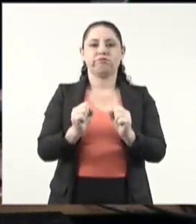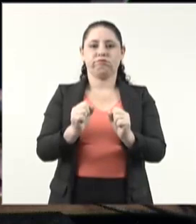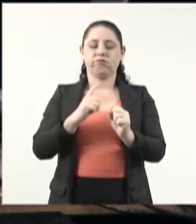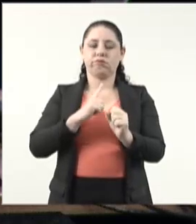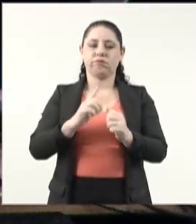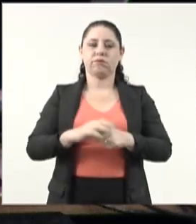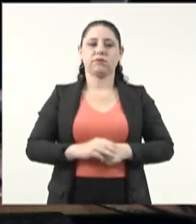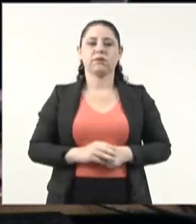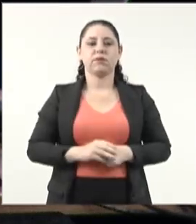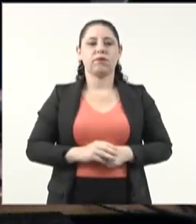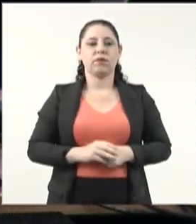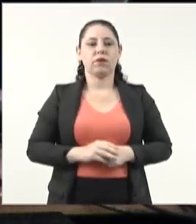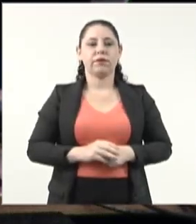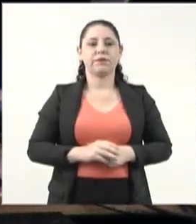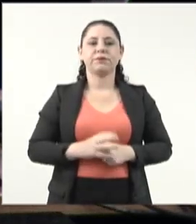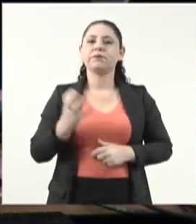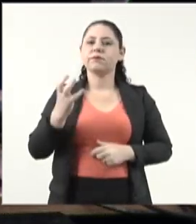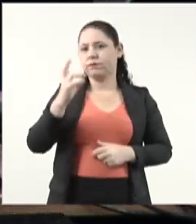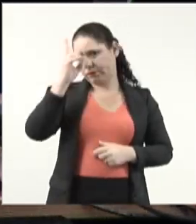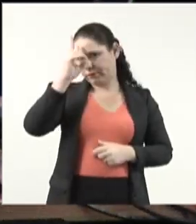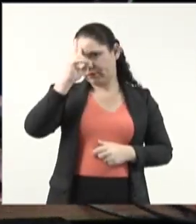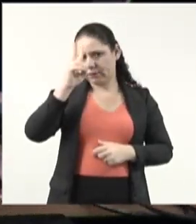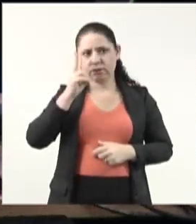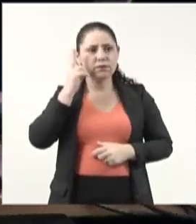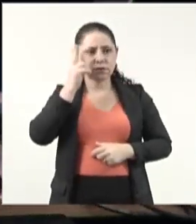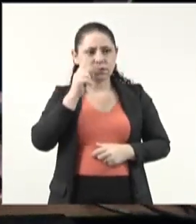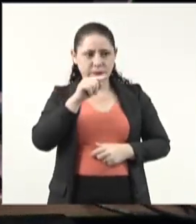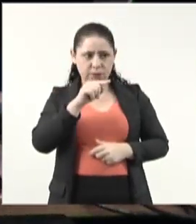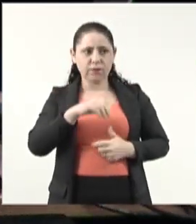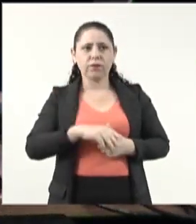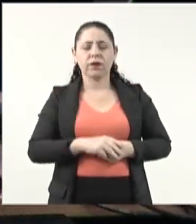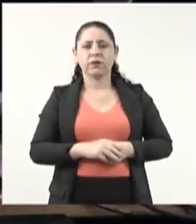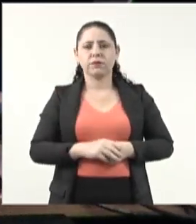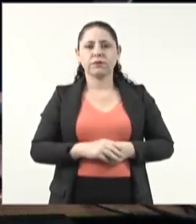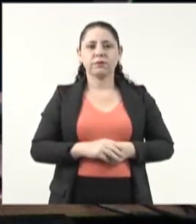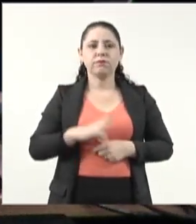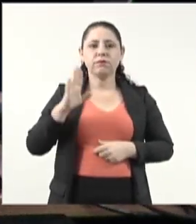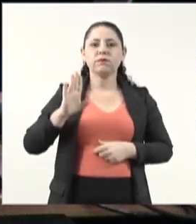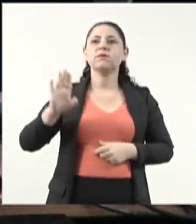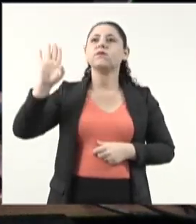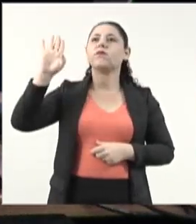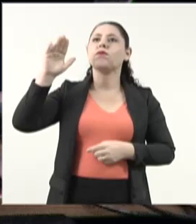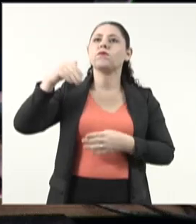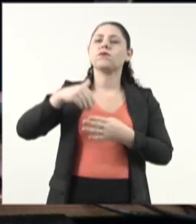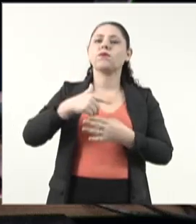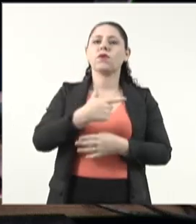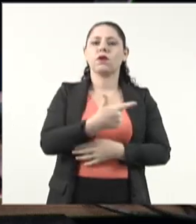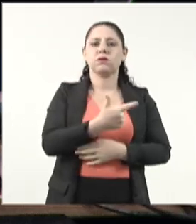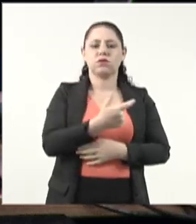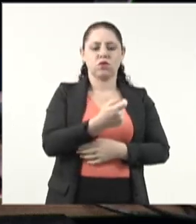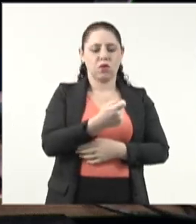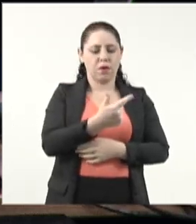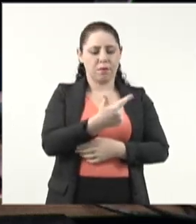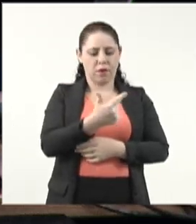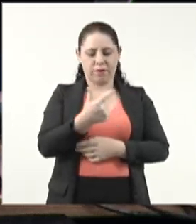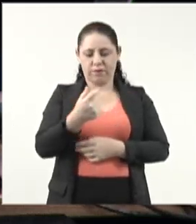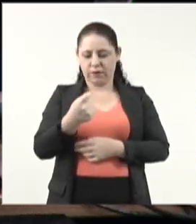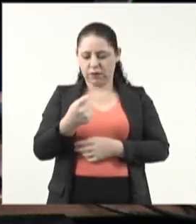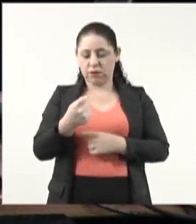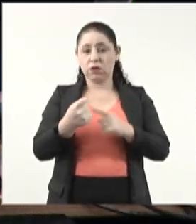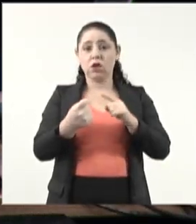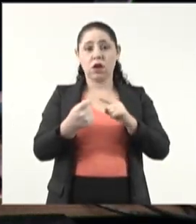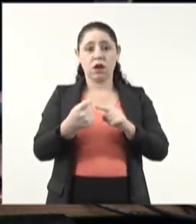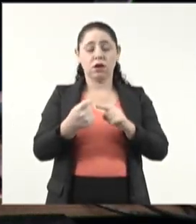né? Queria só lembrar, vereadora Luísa, que na eleição de 2020, o